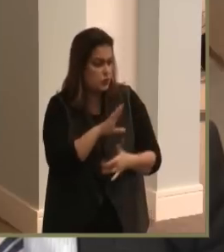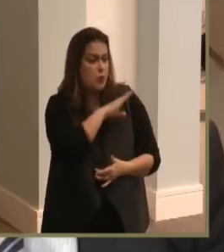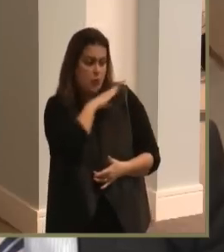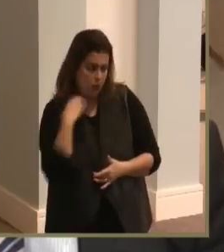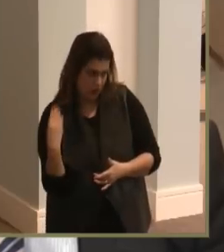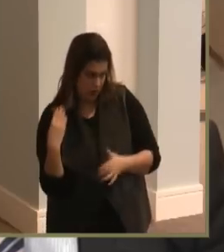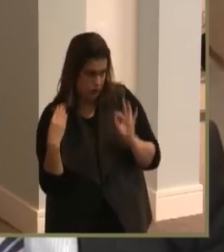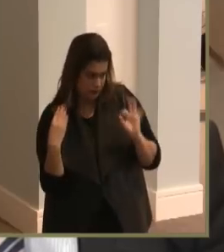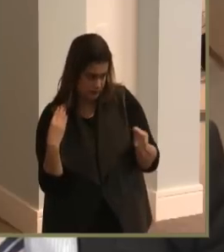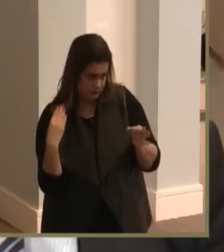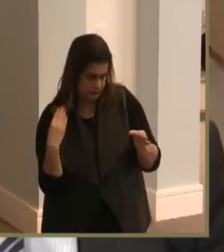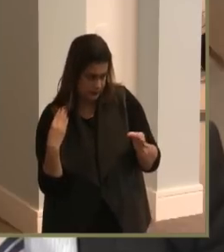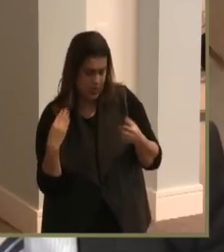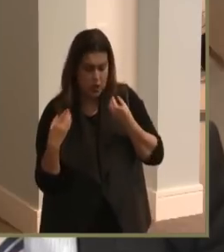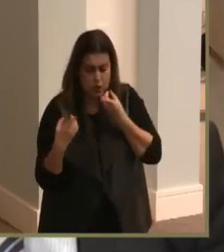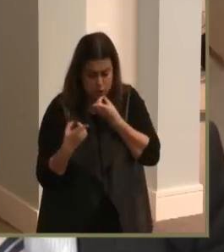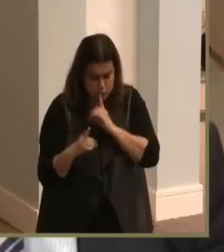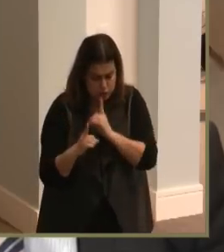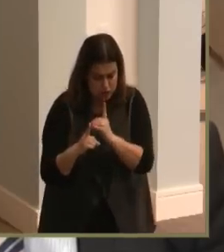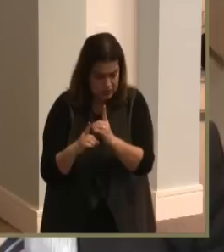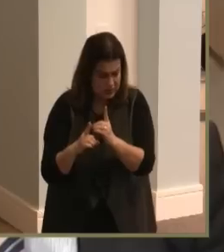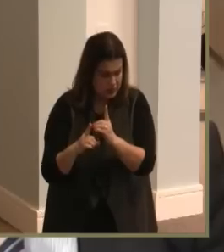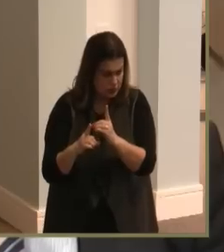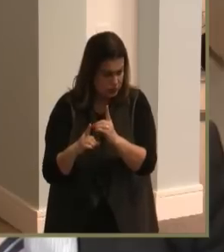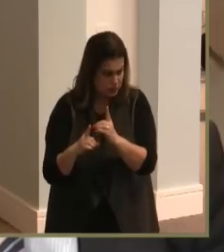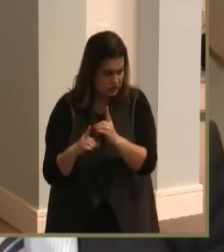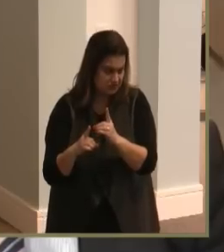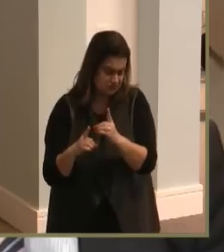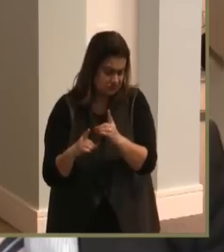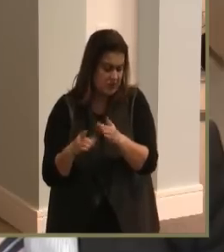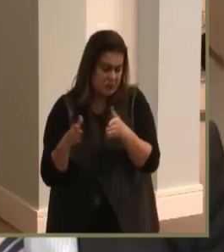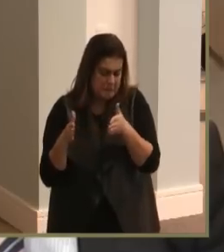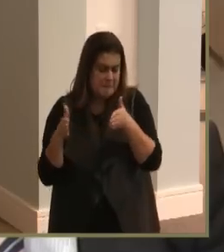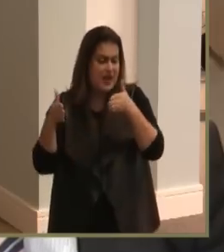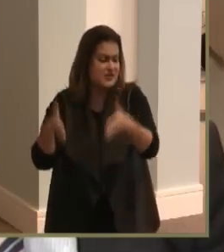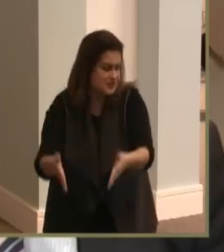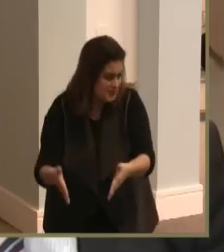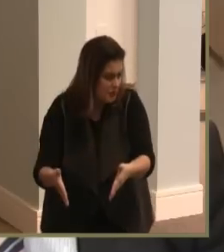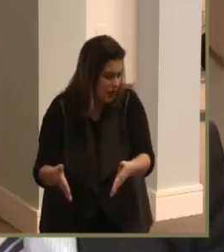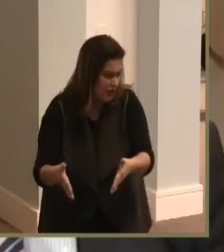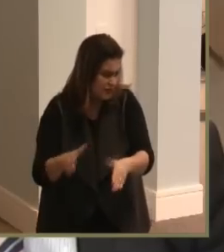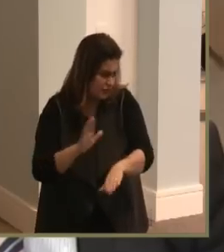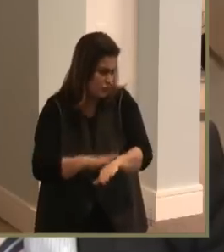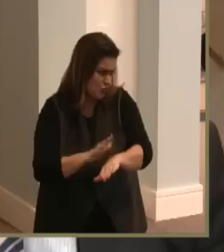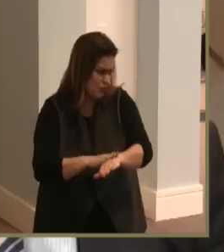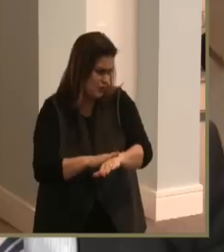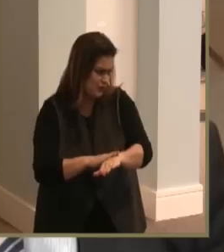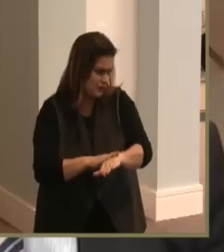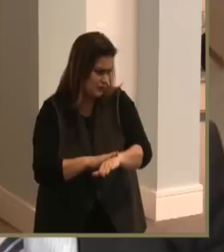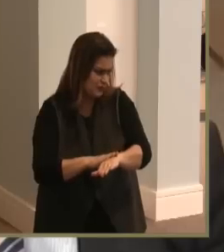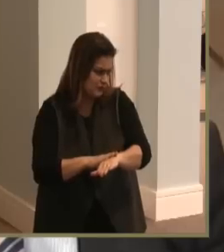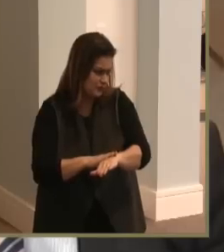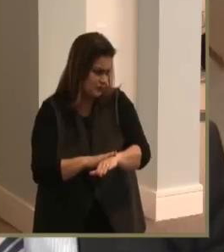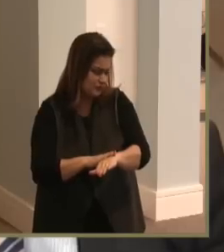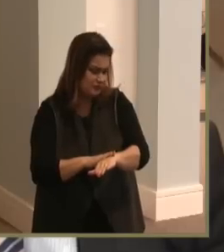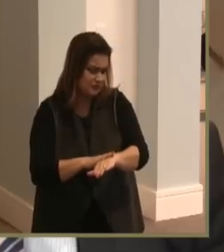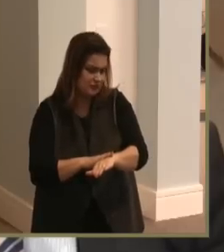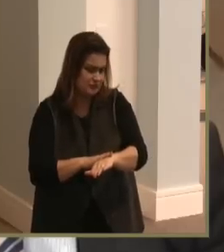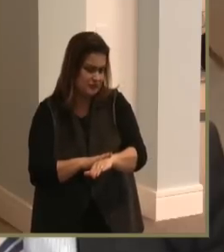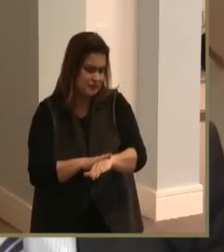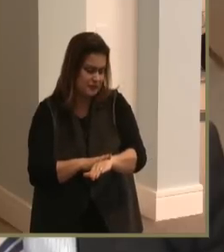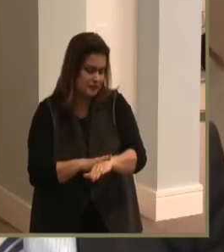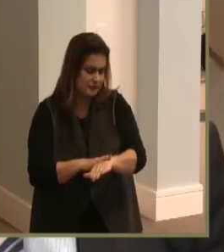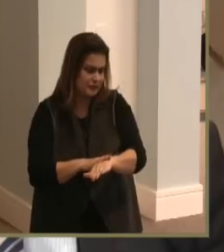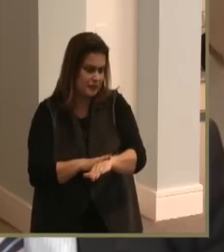sofrimento. Os discípulos estavam ali todos envolvidos. Jesus desempenha o seu ministério nas regiões e ele vai ser morto em